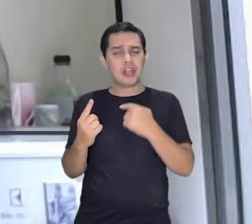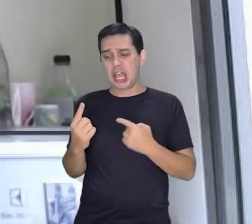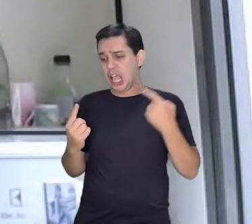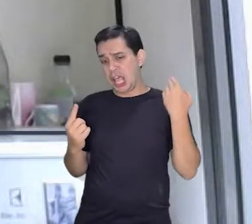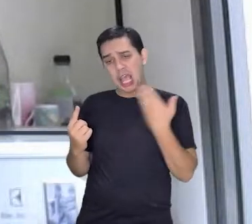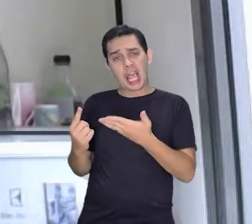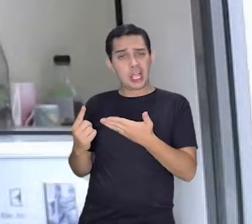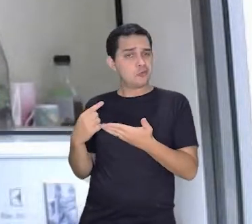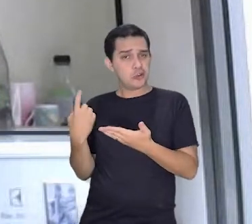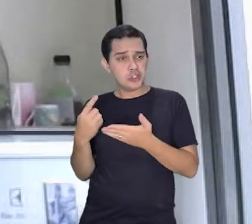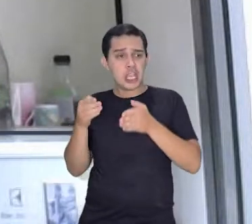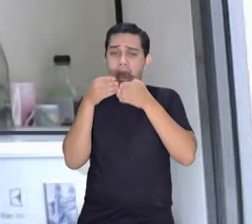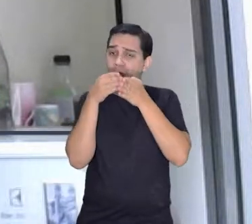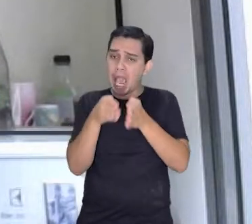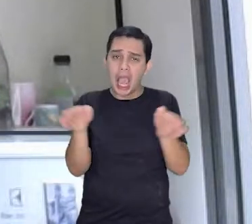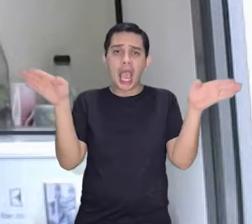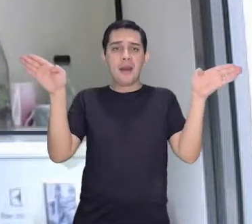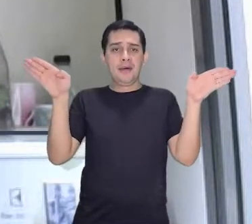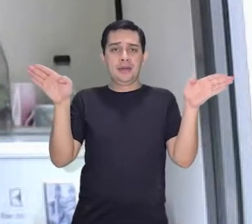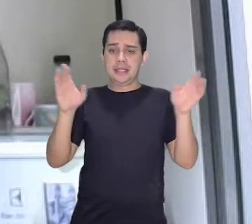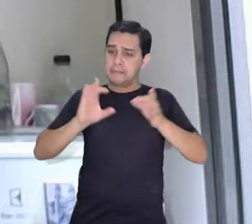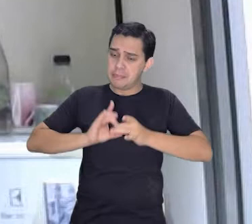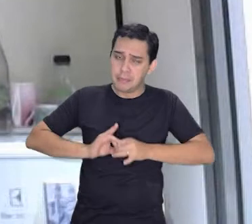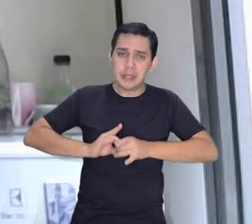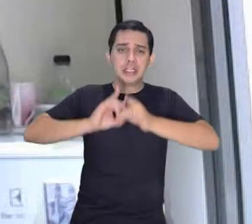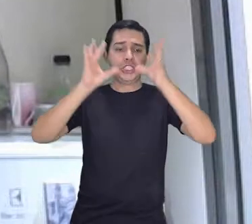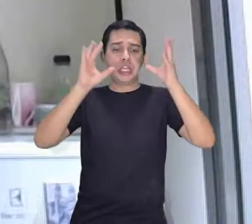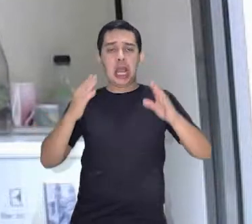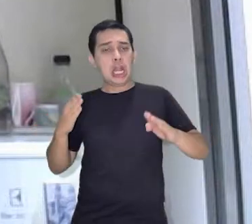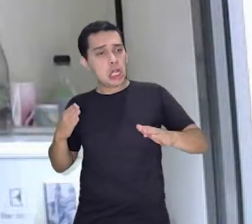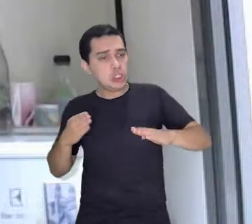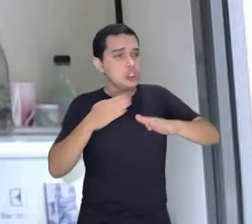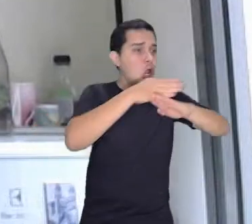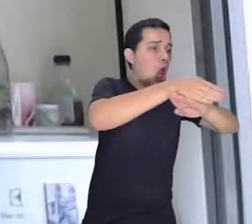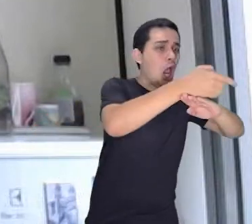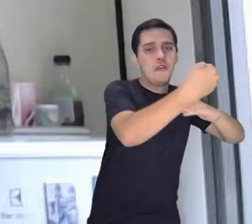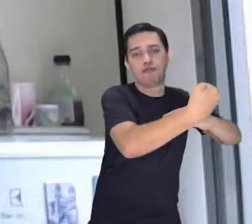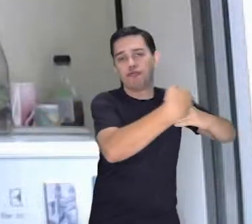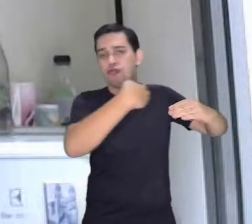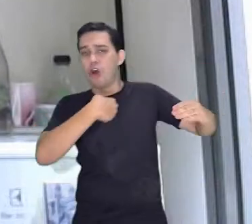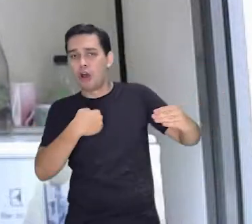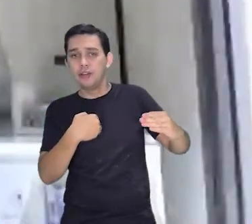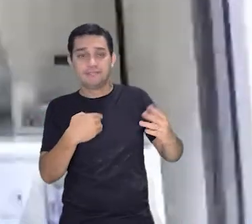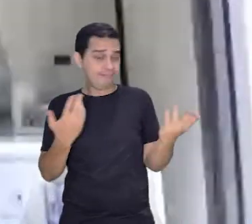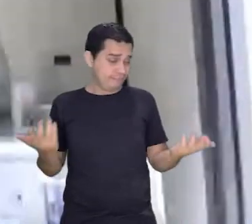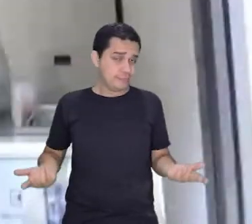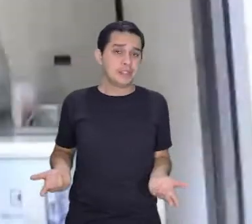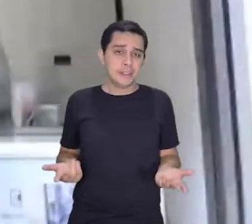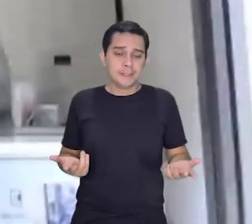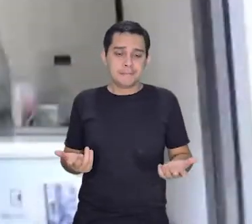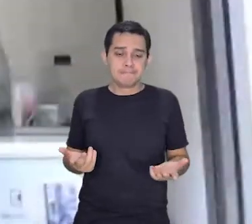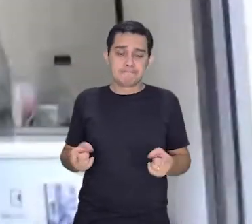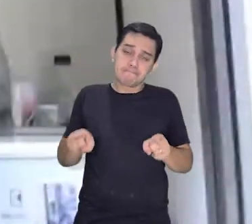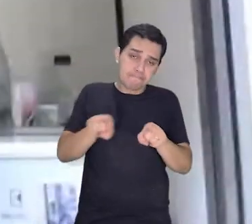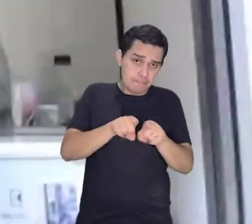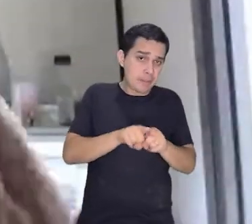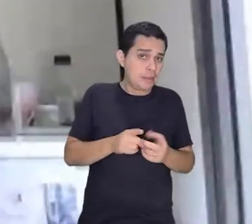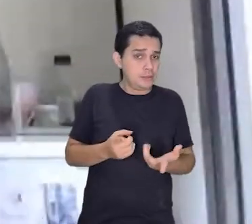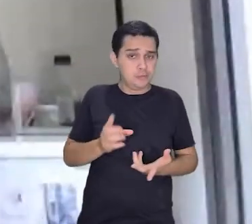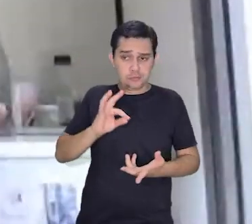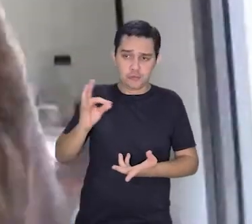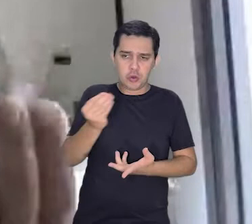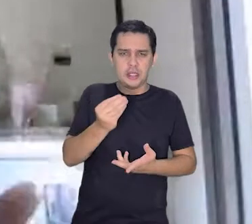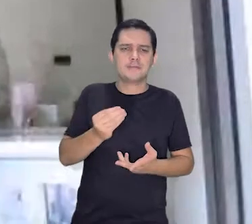forma ampla, né, de forma a permitir esse acesso e essa mobilidade urbana. Em razão disso, né, a